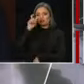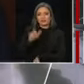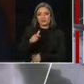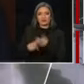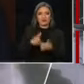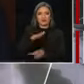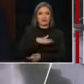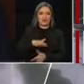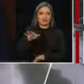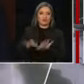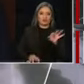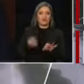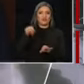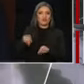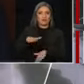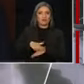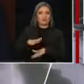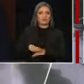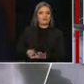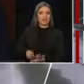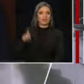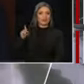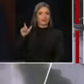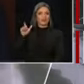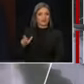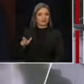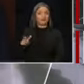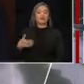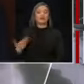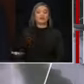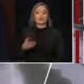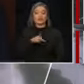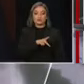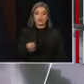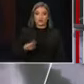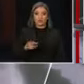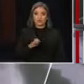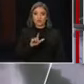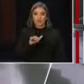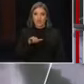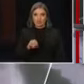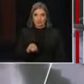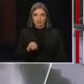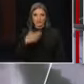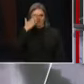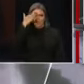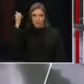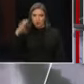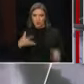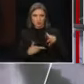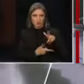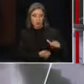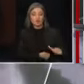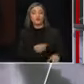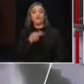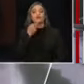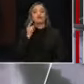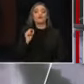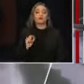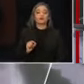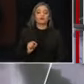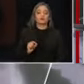jurídica. O professor Eliano Fragoso, conhecido no mundo inteiro, afirmava que não há